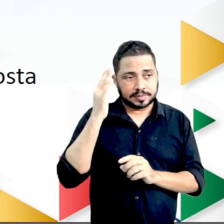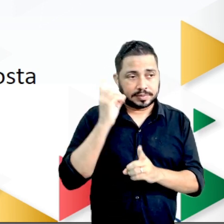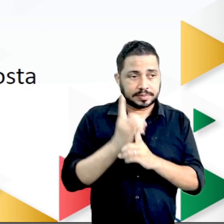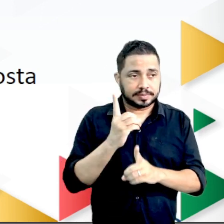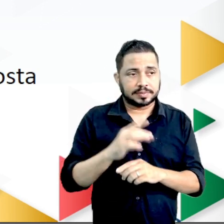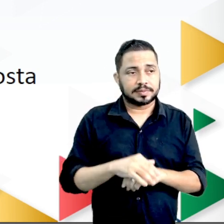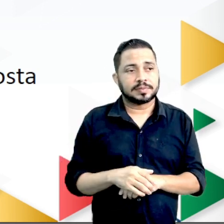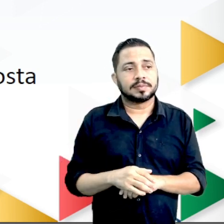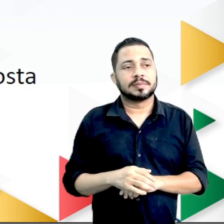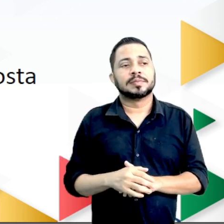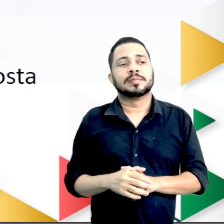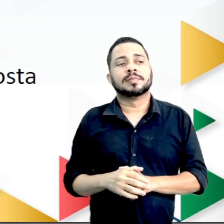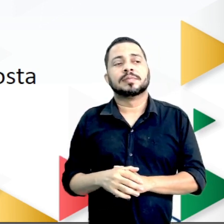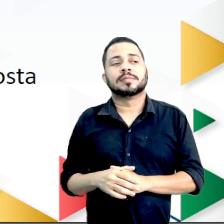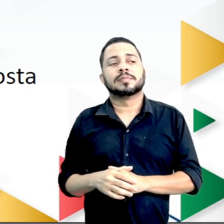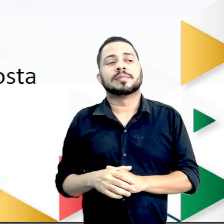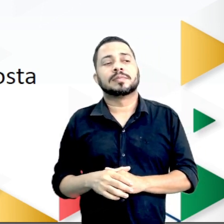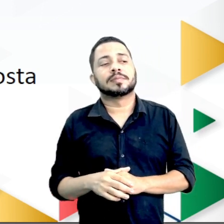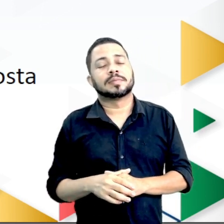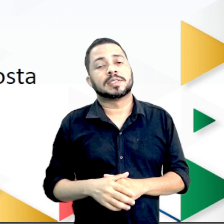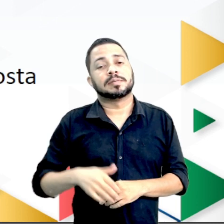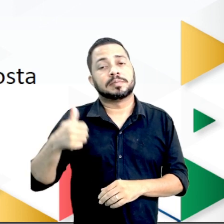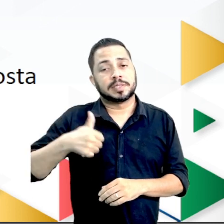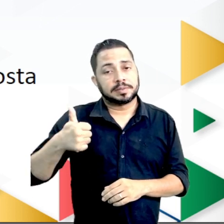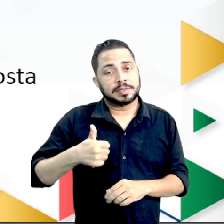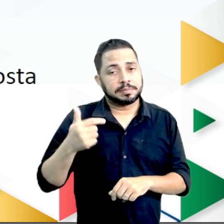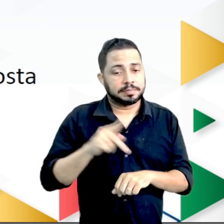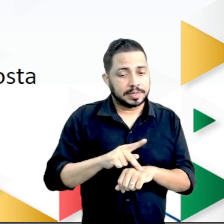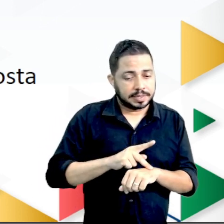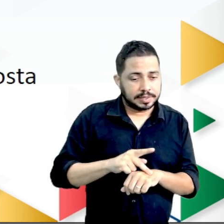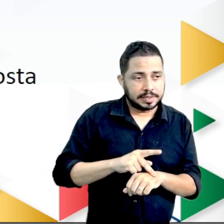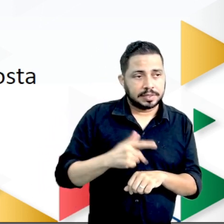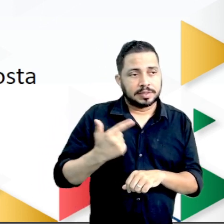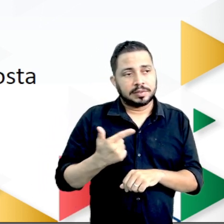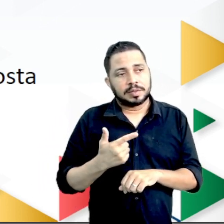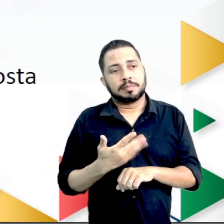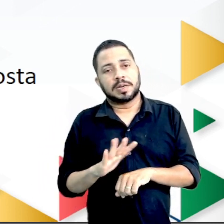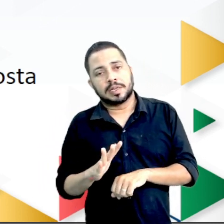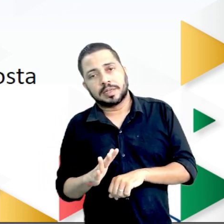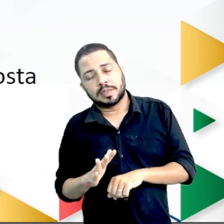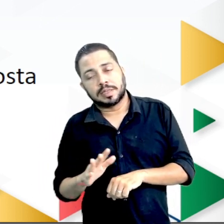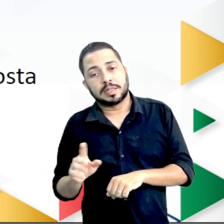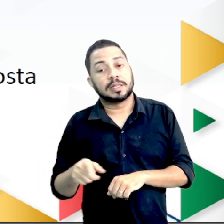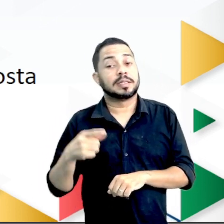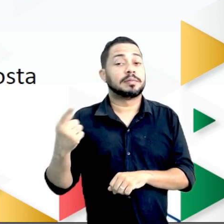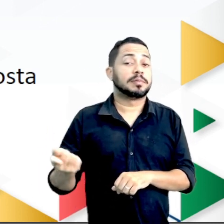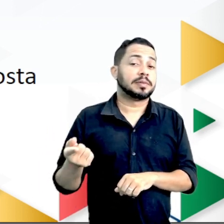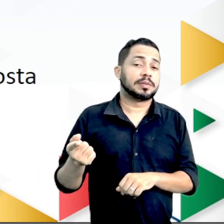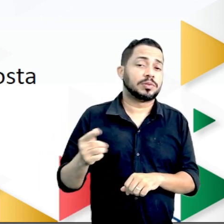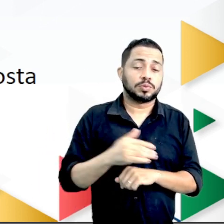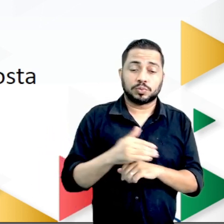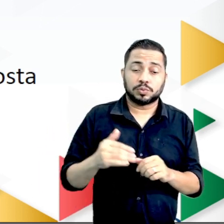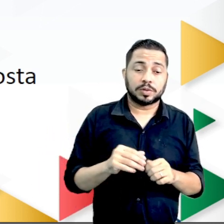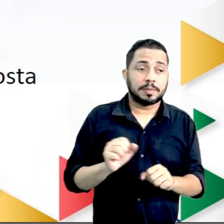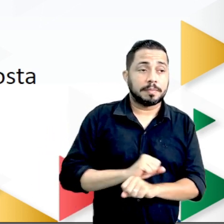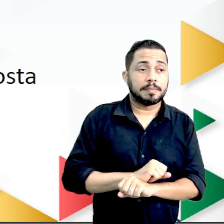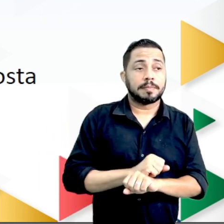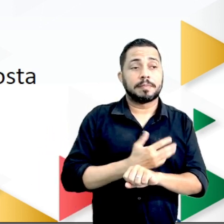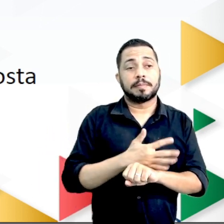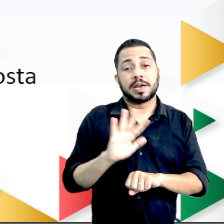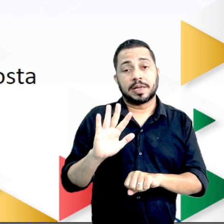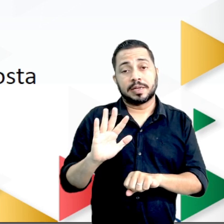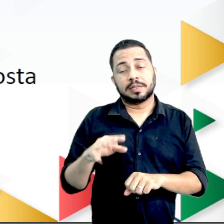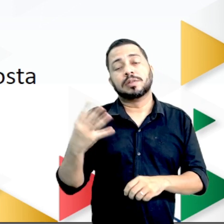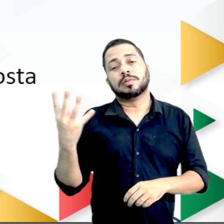descobrir? Viu comigo? De novo, ó. A primeira era preta, a segunda ficou branca. Aí na segunda tudo era branco, então